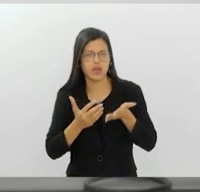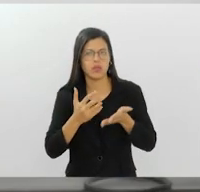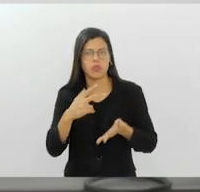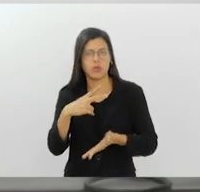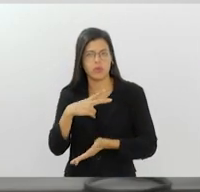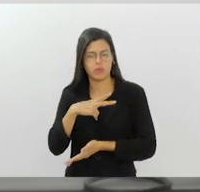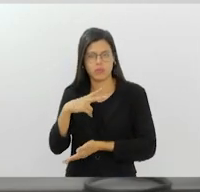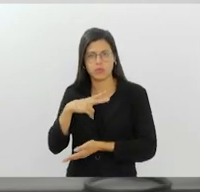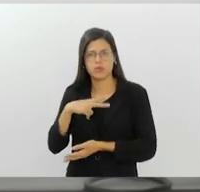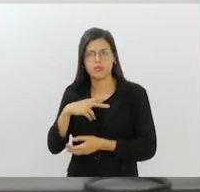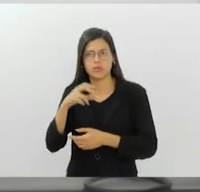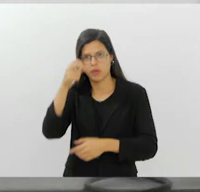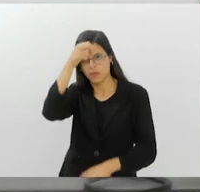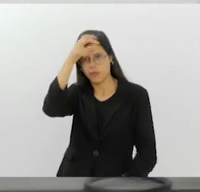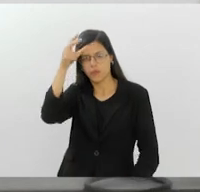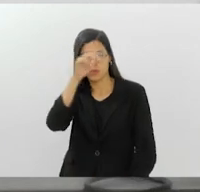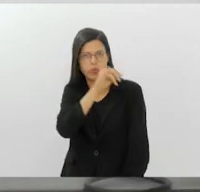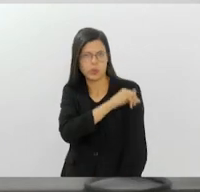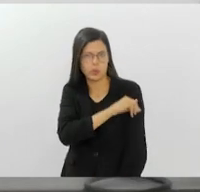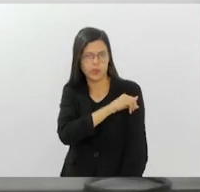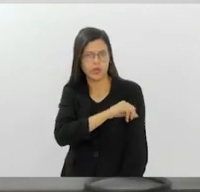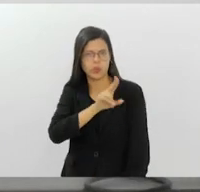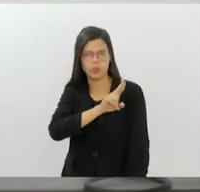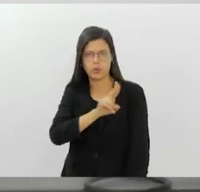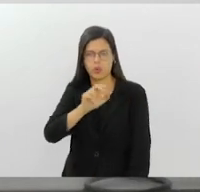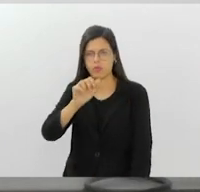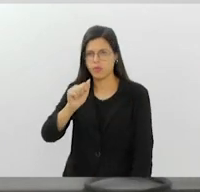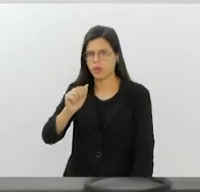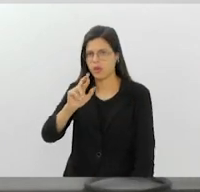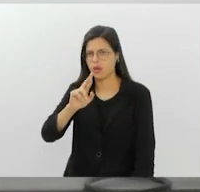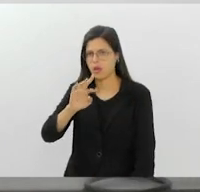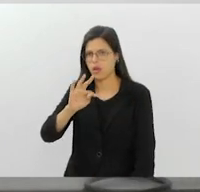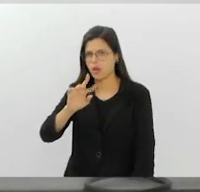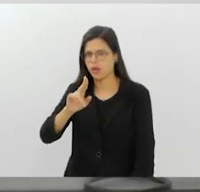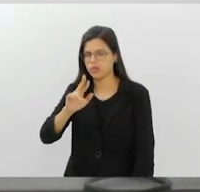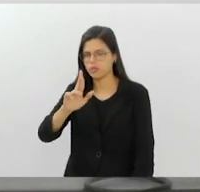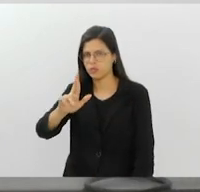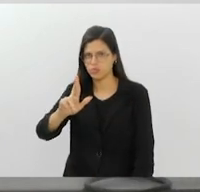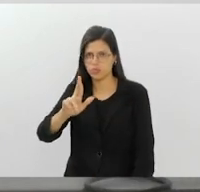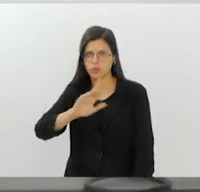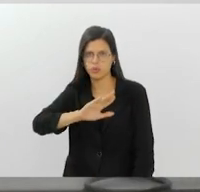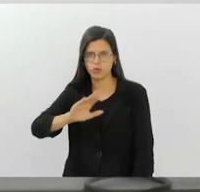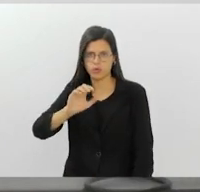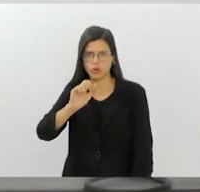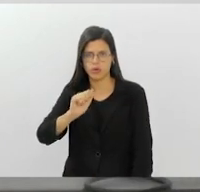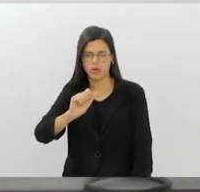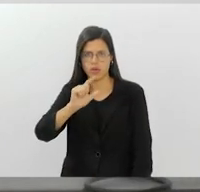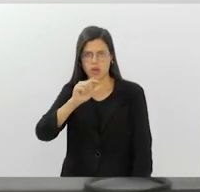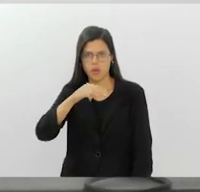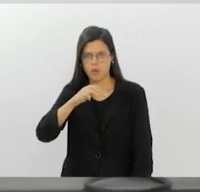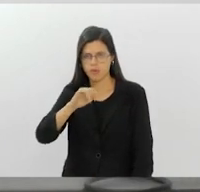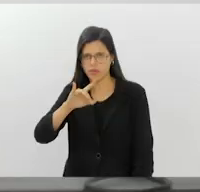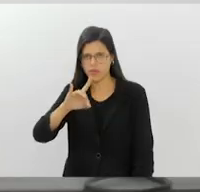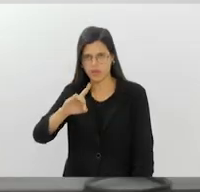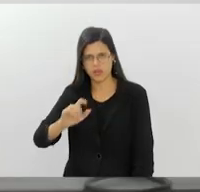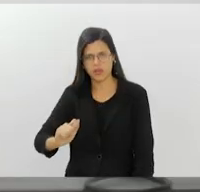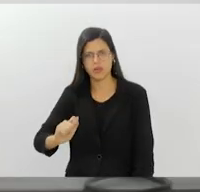prefeitura do Rio que é o Artur Almeida que tá aqui cadê o Artur Almeida tá